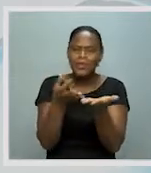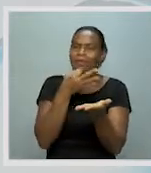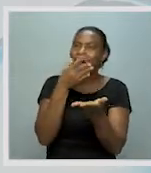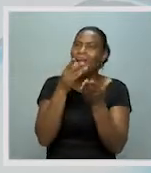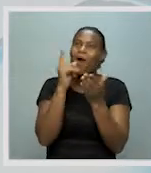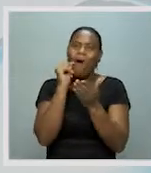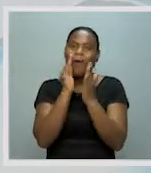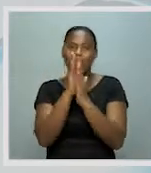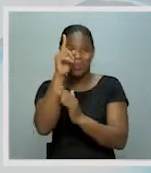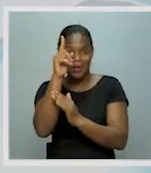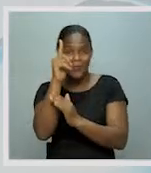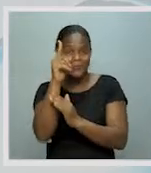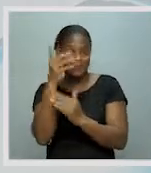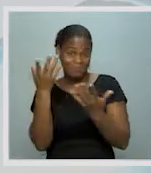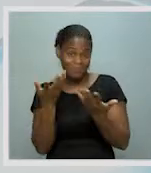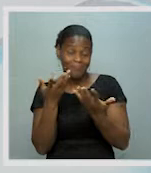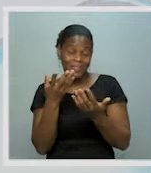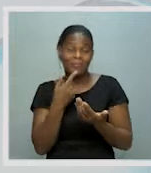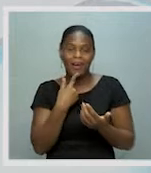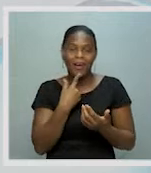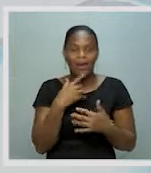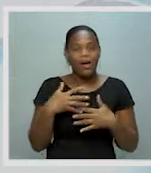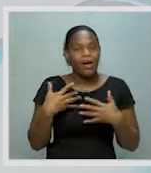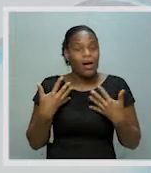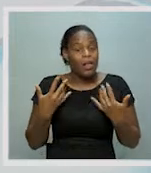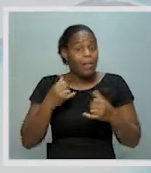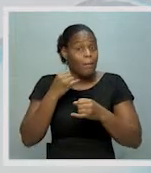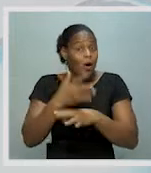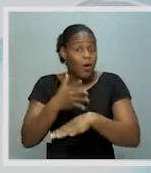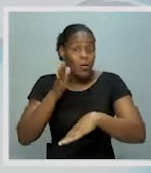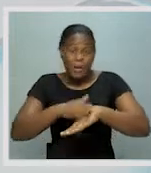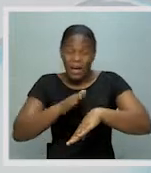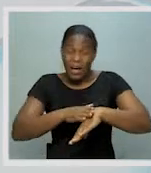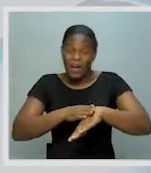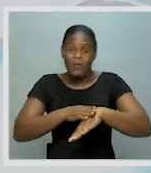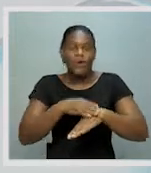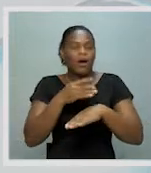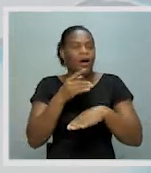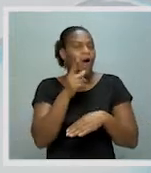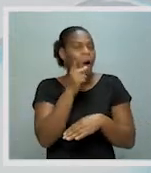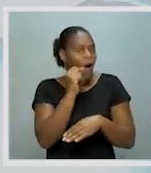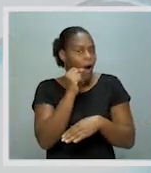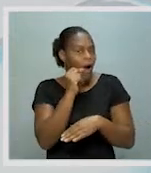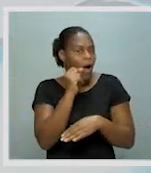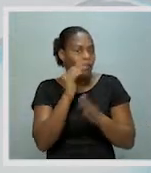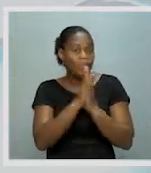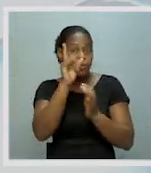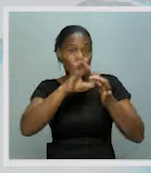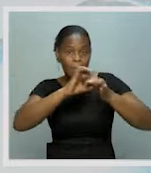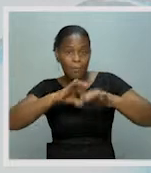o homem e o sagrado, Deus. Após o pecado, houve uma espécie de